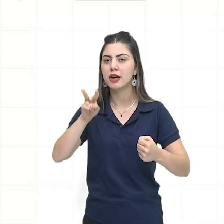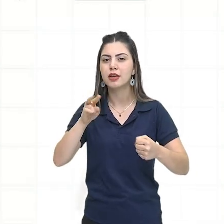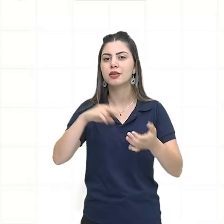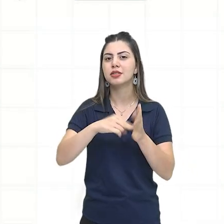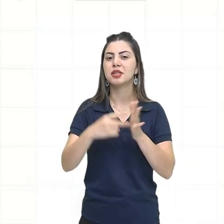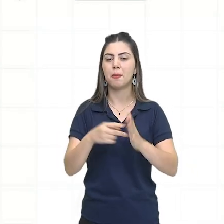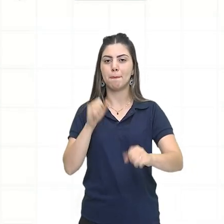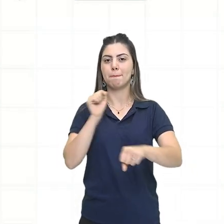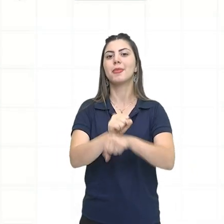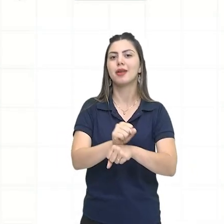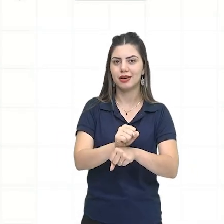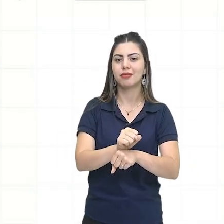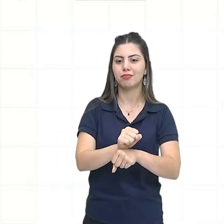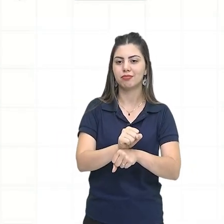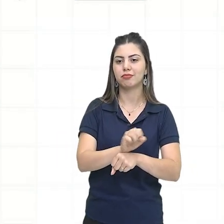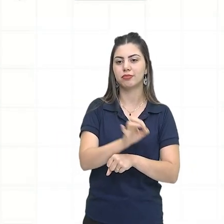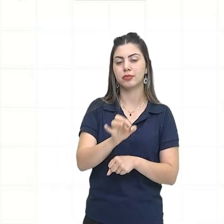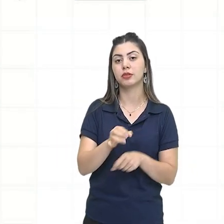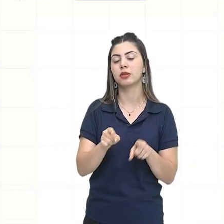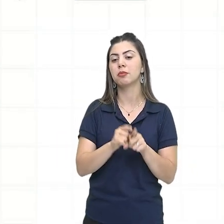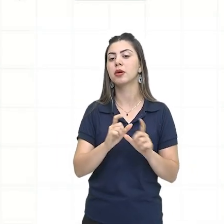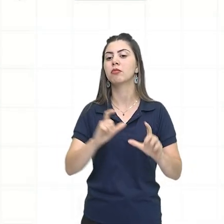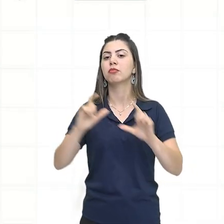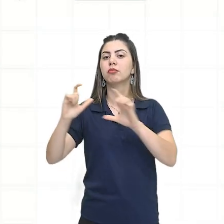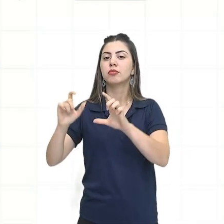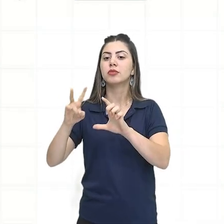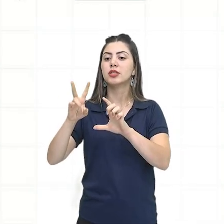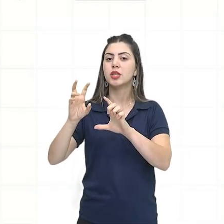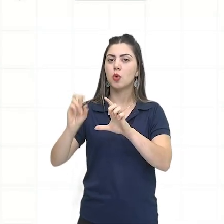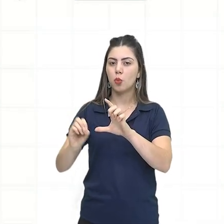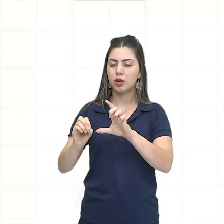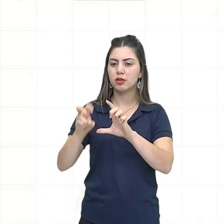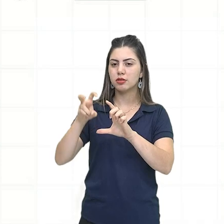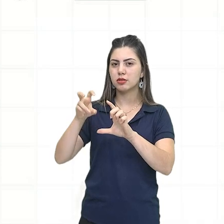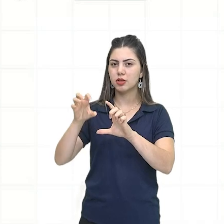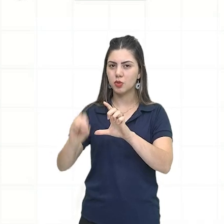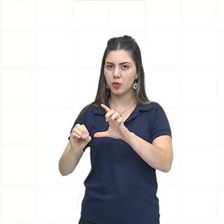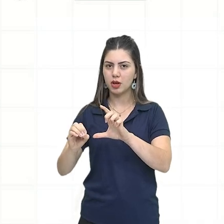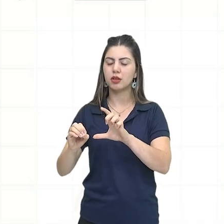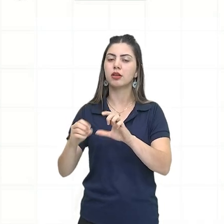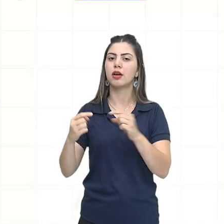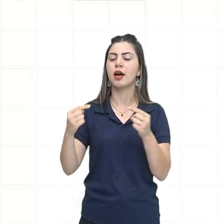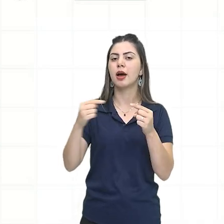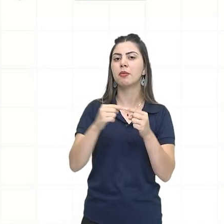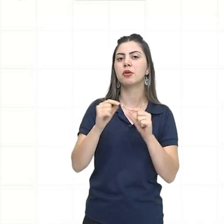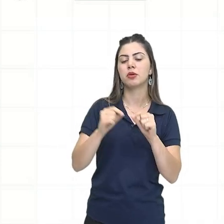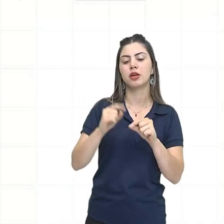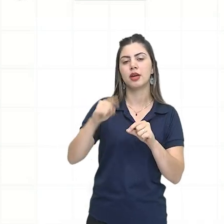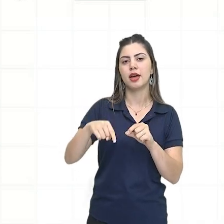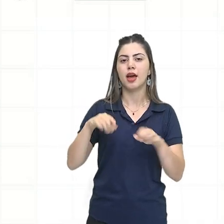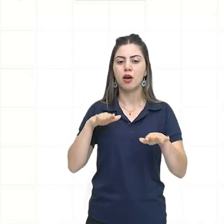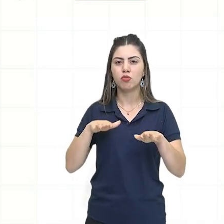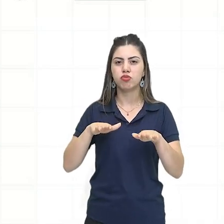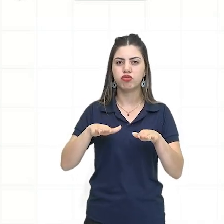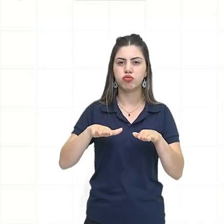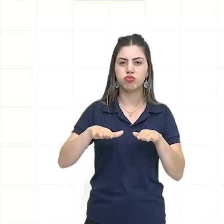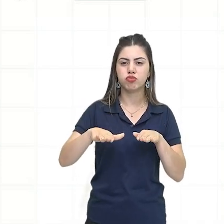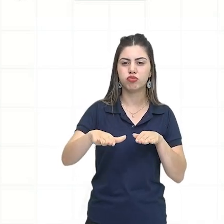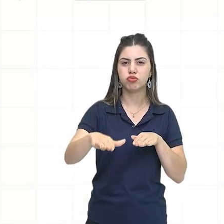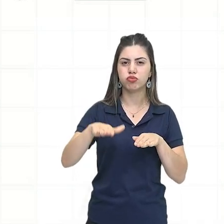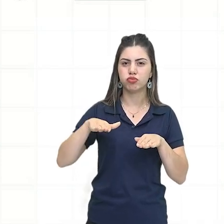exemplo, essa placa aqui de 50 por hora, né, o motorista tem que ir a 50 por hora. Né? Por